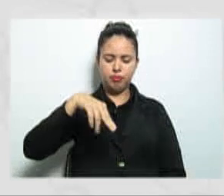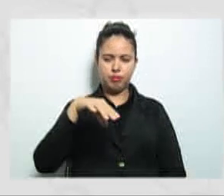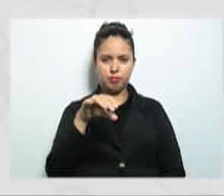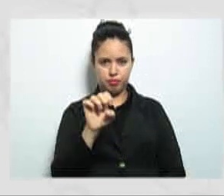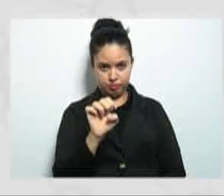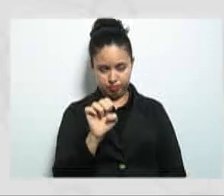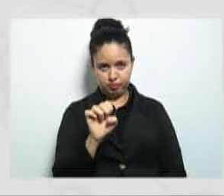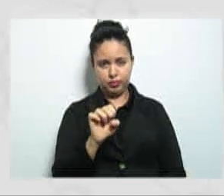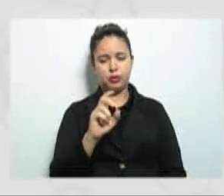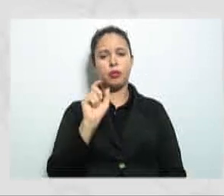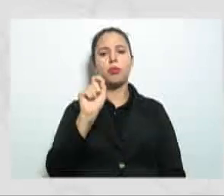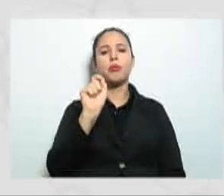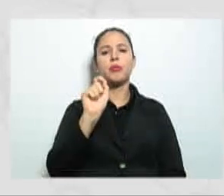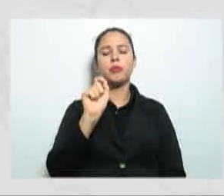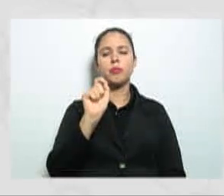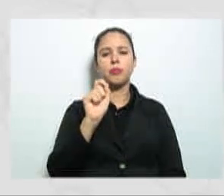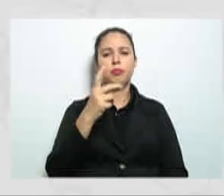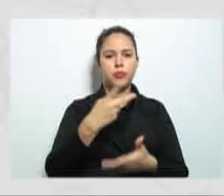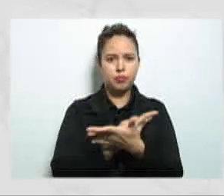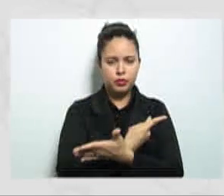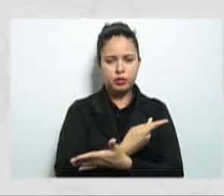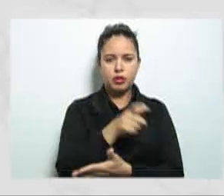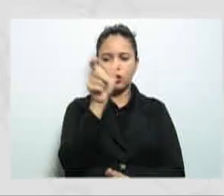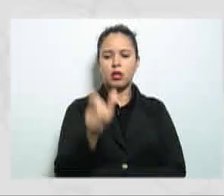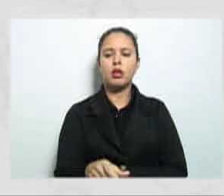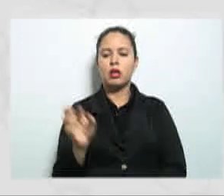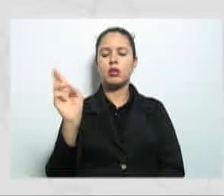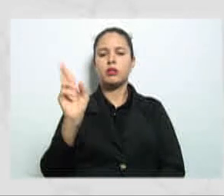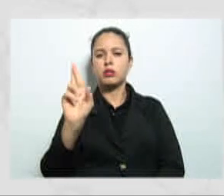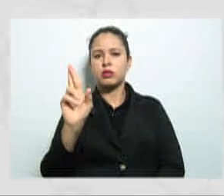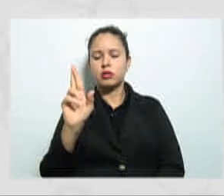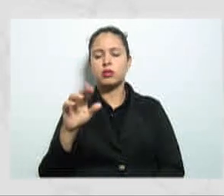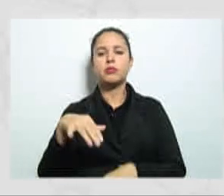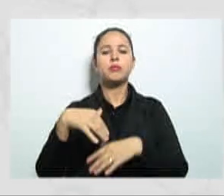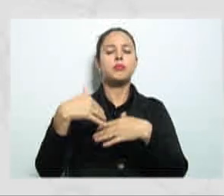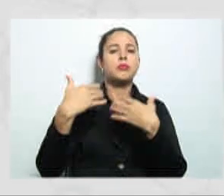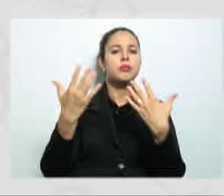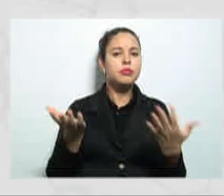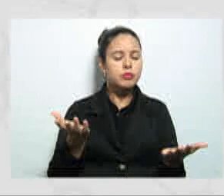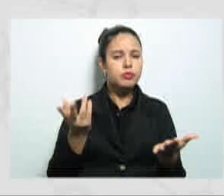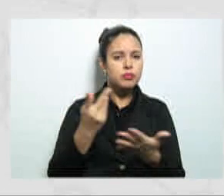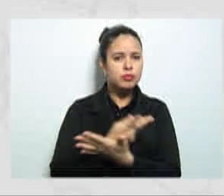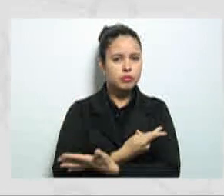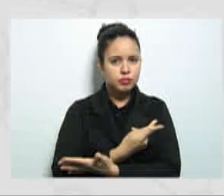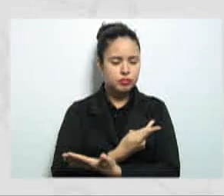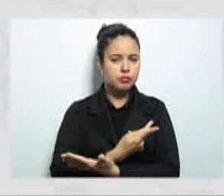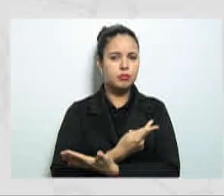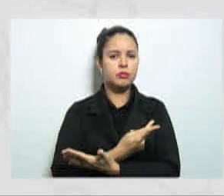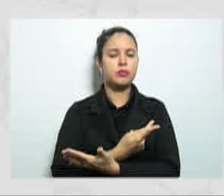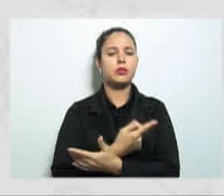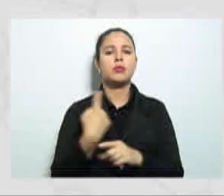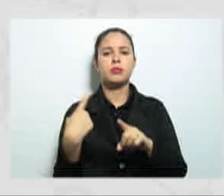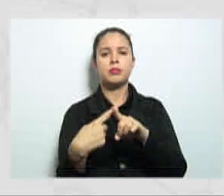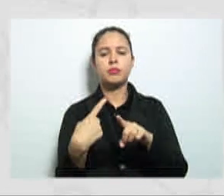que aconteceu? Com quem aconteceu? Quando aconteceu e por que isso